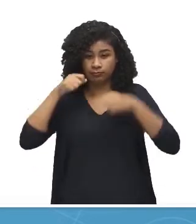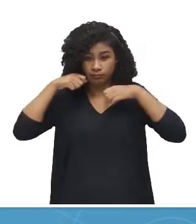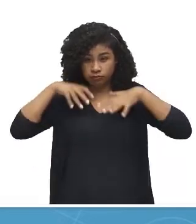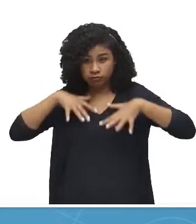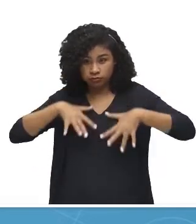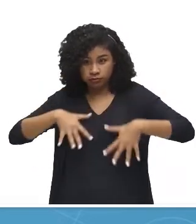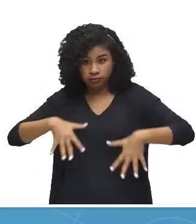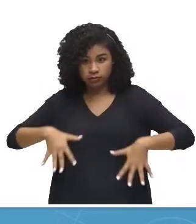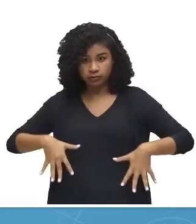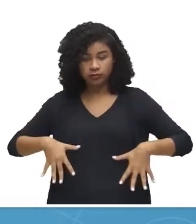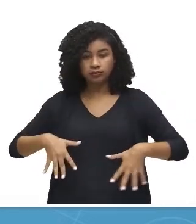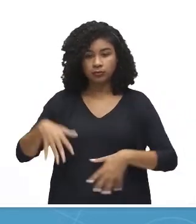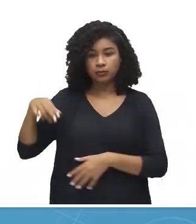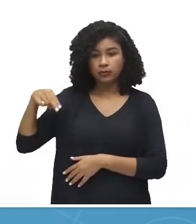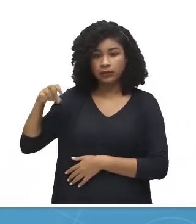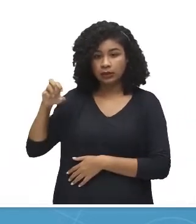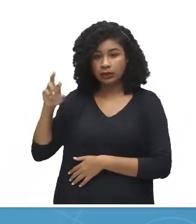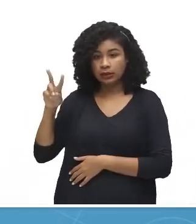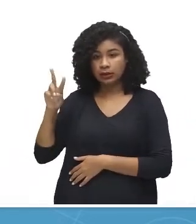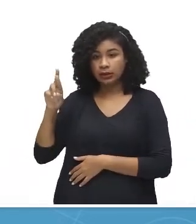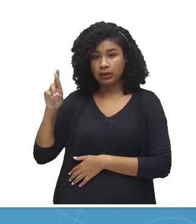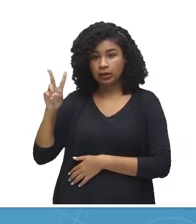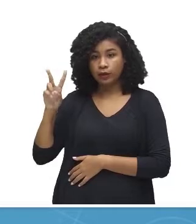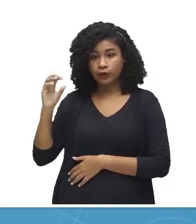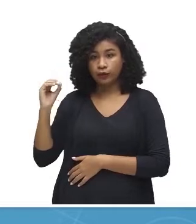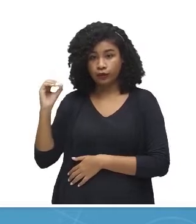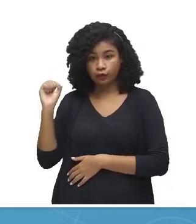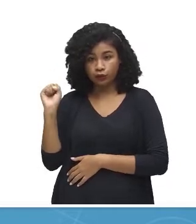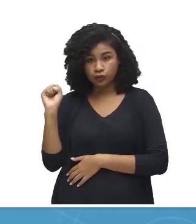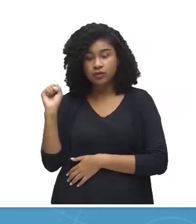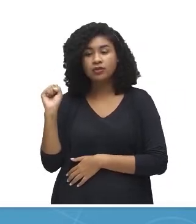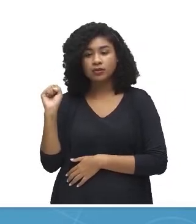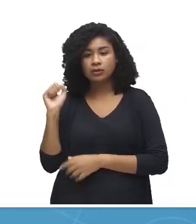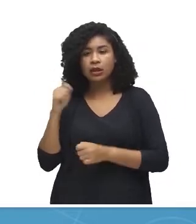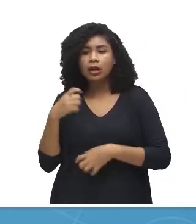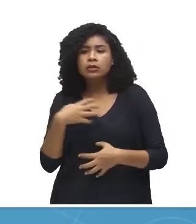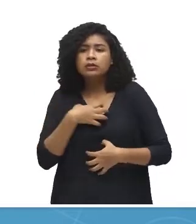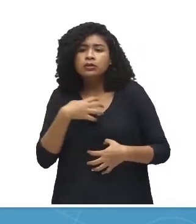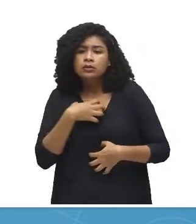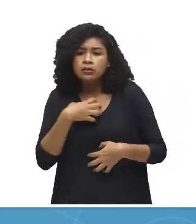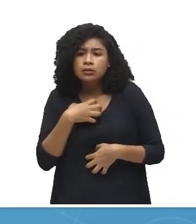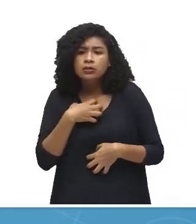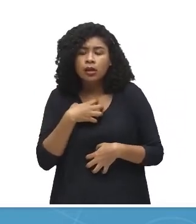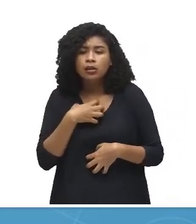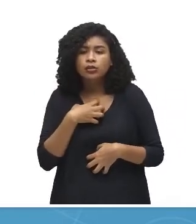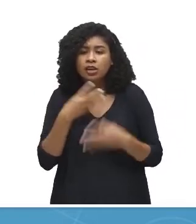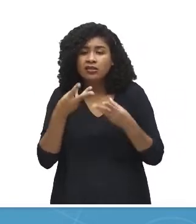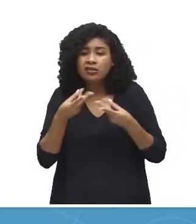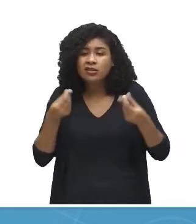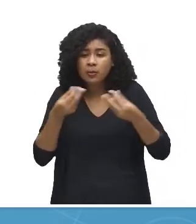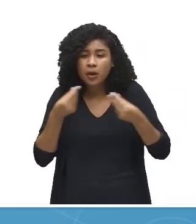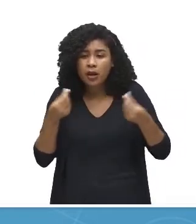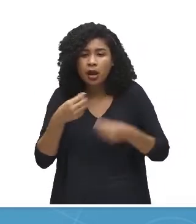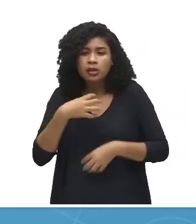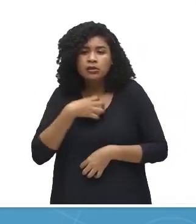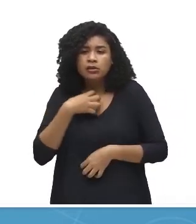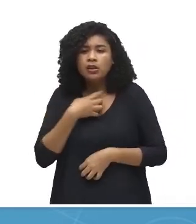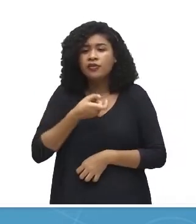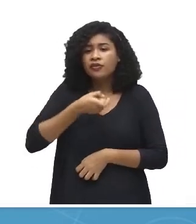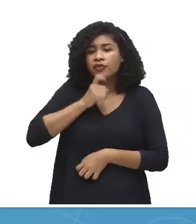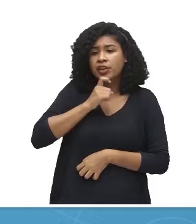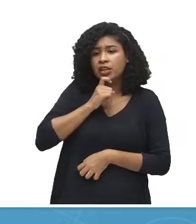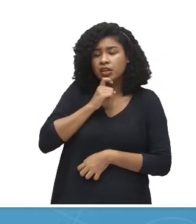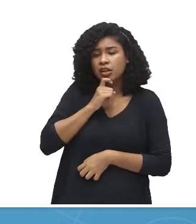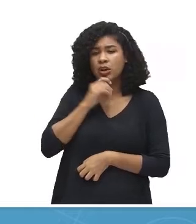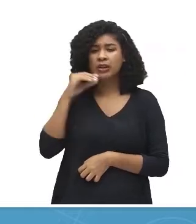aqui. Uma terminação nervosa, né? Quando a gente sente ali frio, calor, quando arranca um pelo, né?